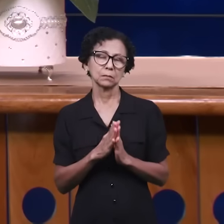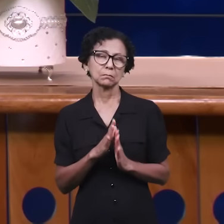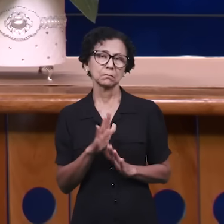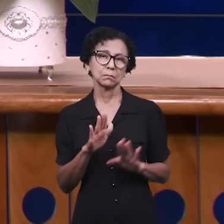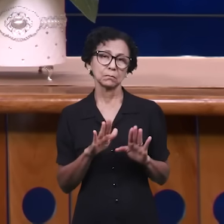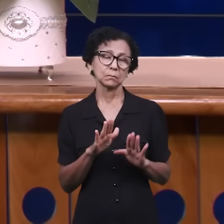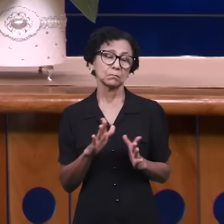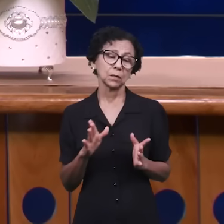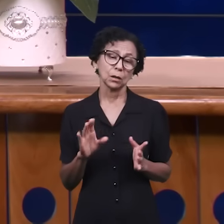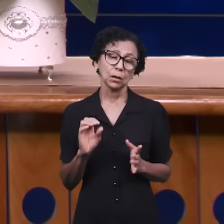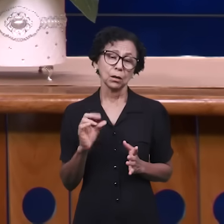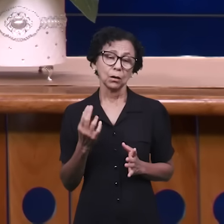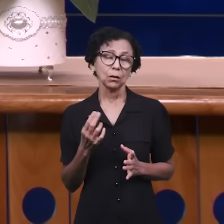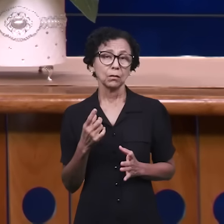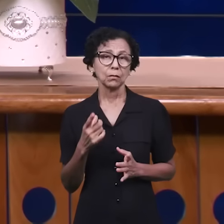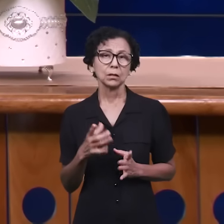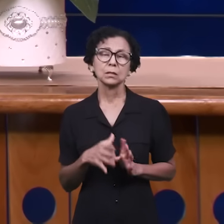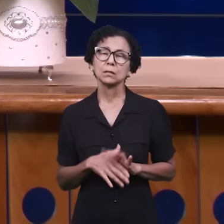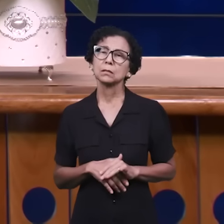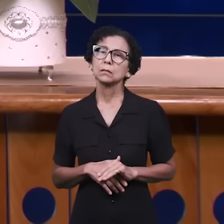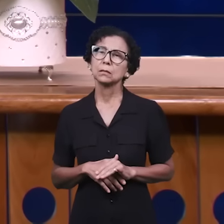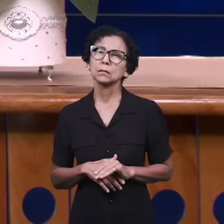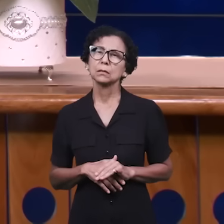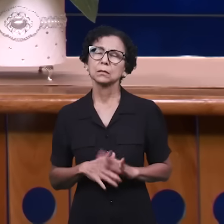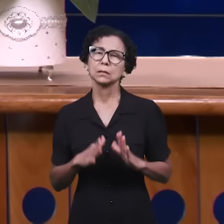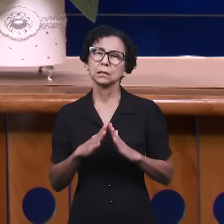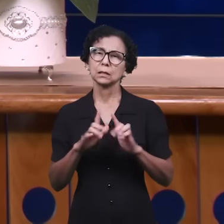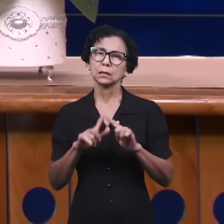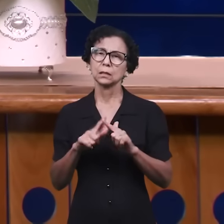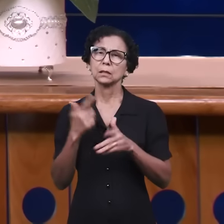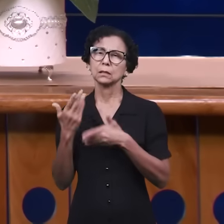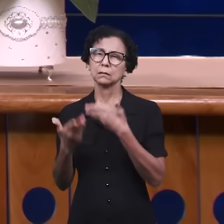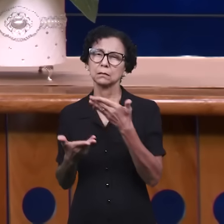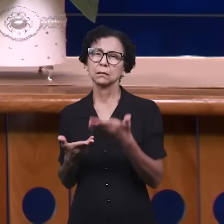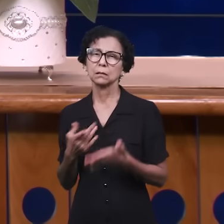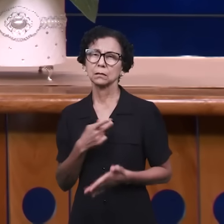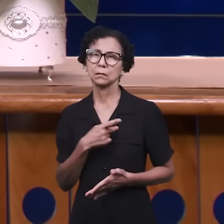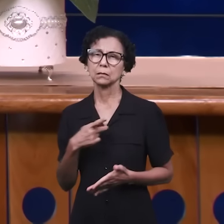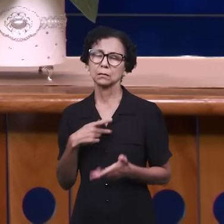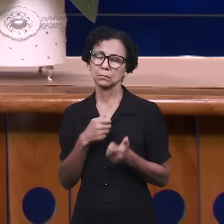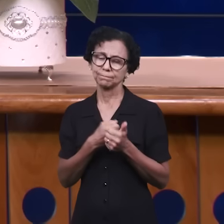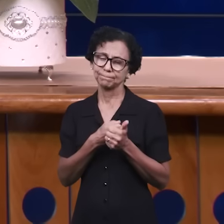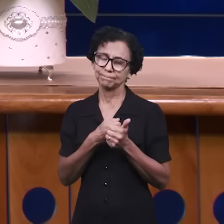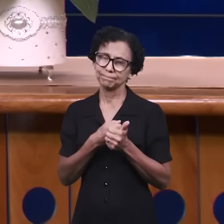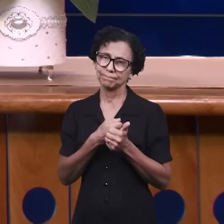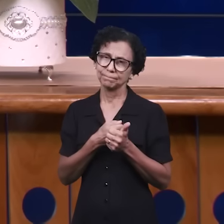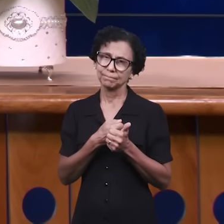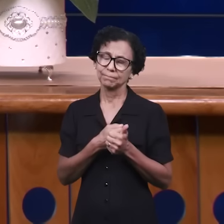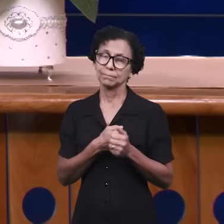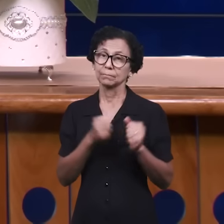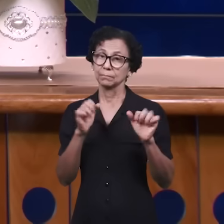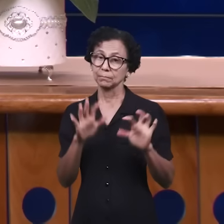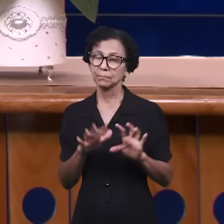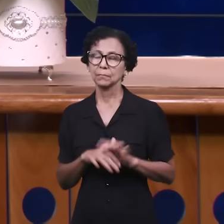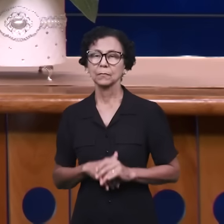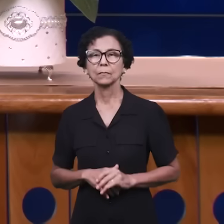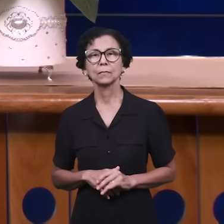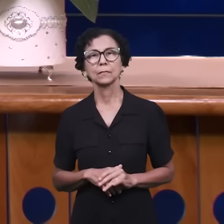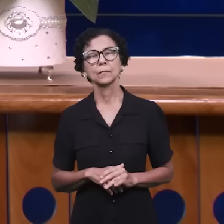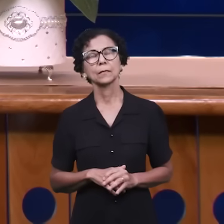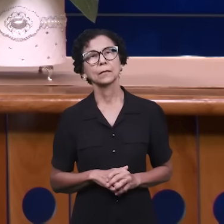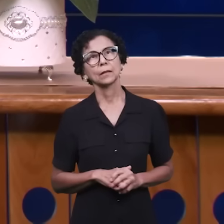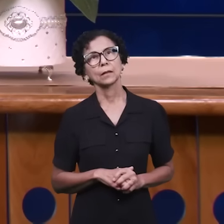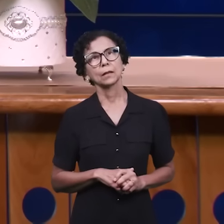tenha sentido isso, ou você pode ter uma assistência na sua igreja muito próxima, o pastor está sempre ao seu lado, isso é uma bênção.